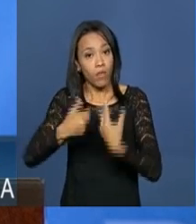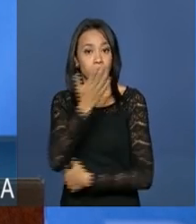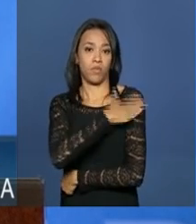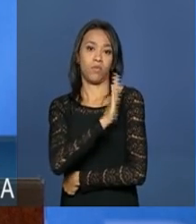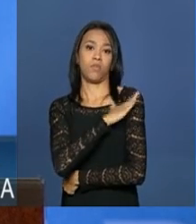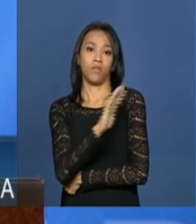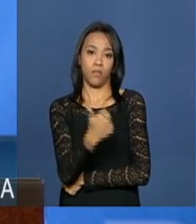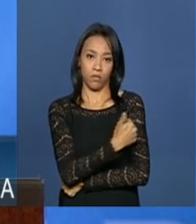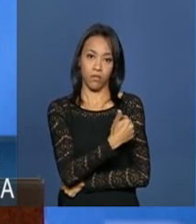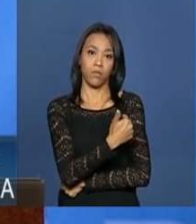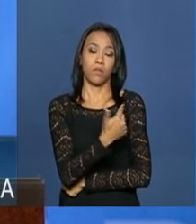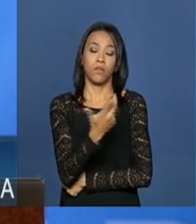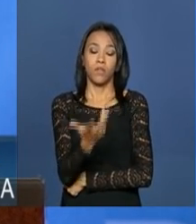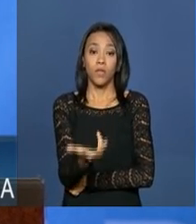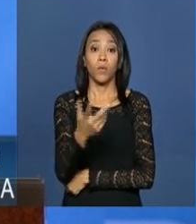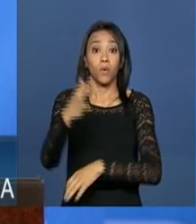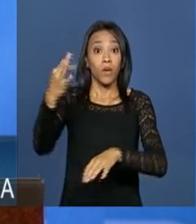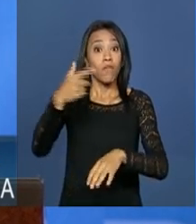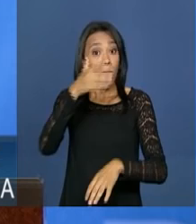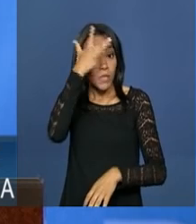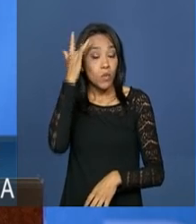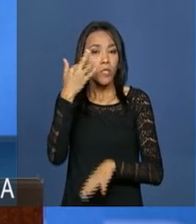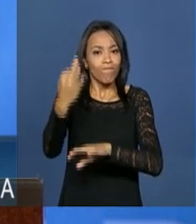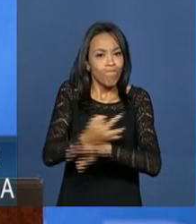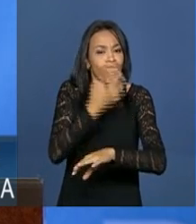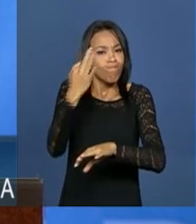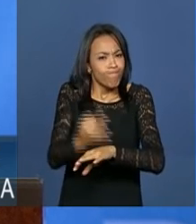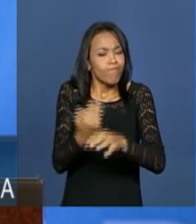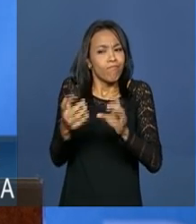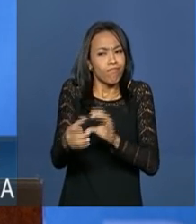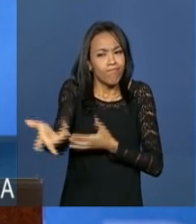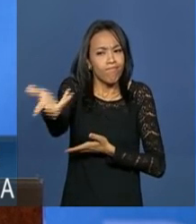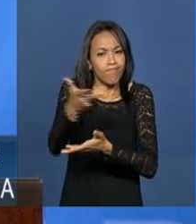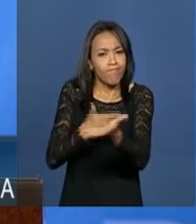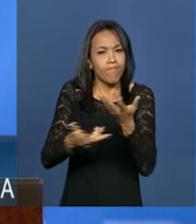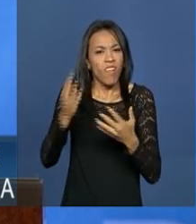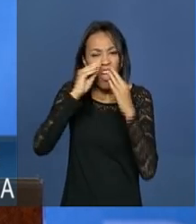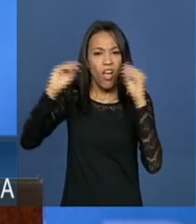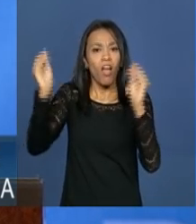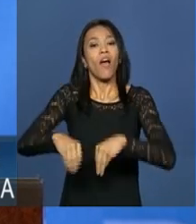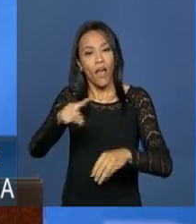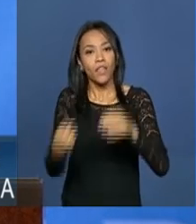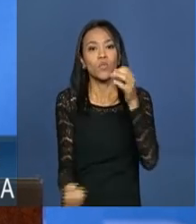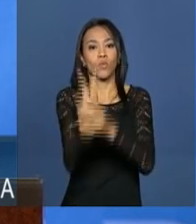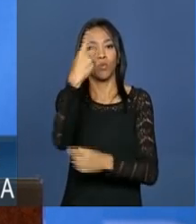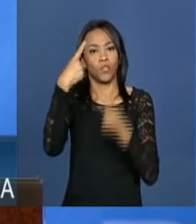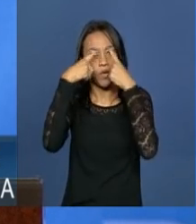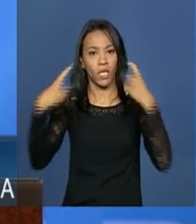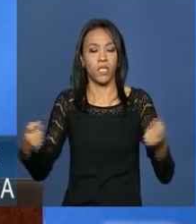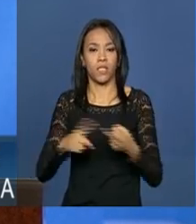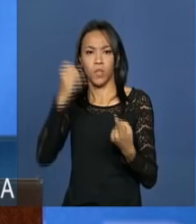o ambiente e que em que nascem todas as formas de violência: o